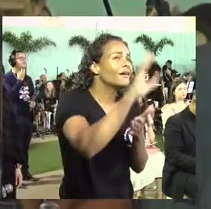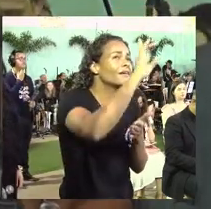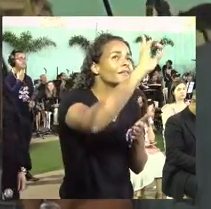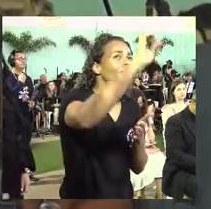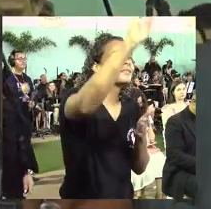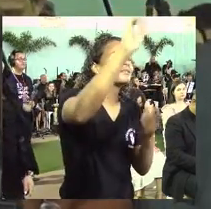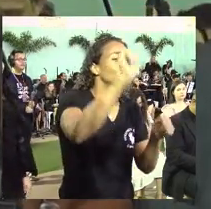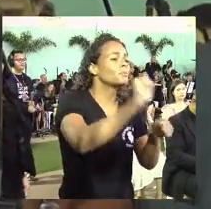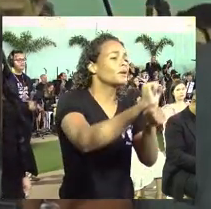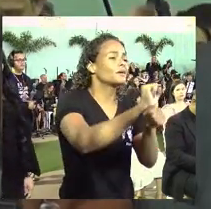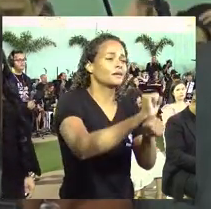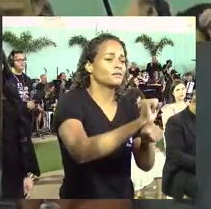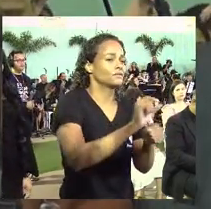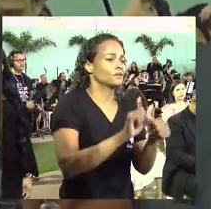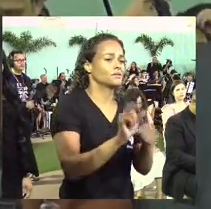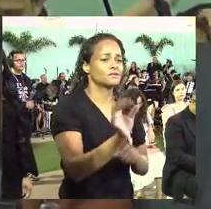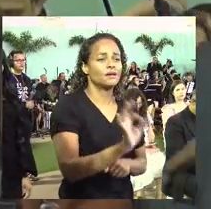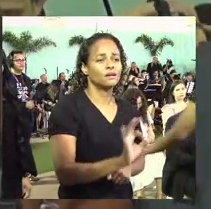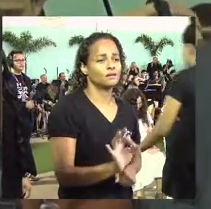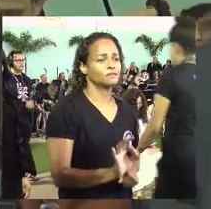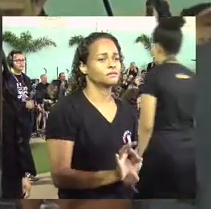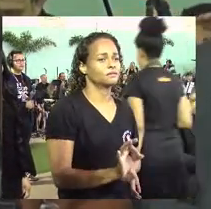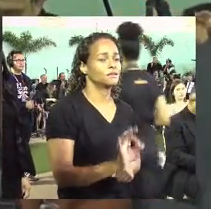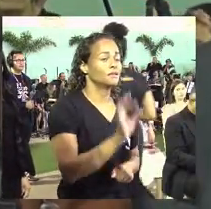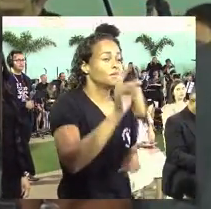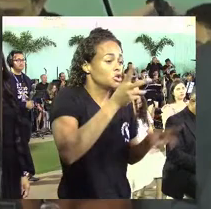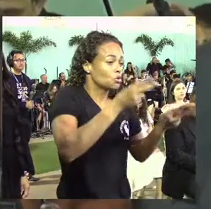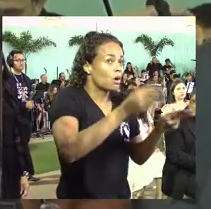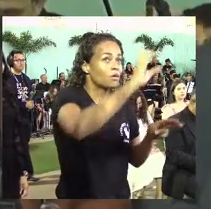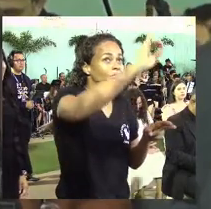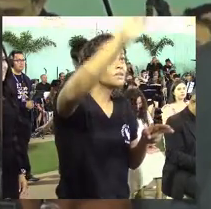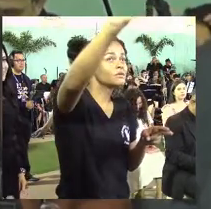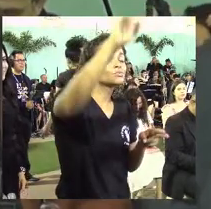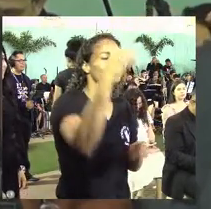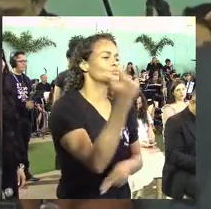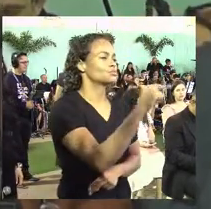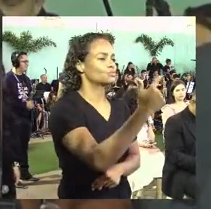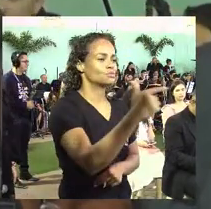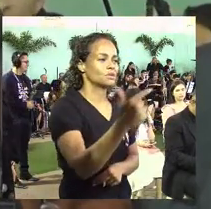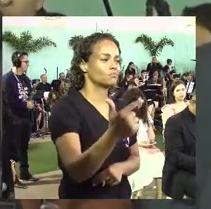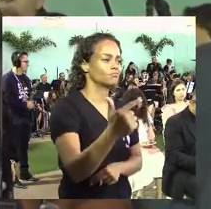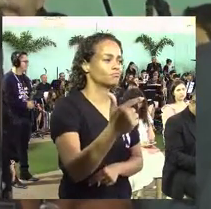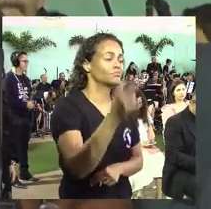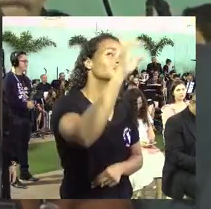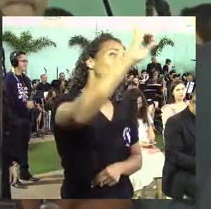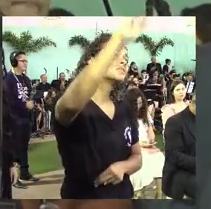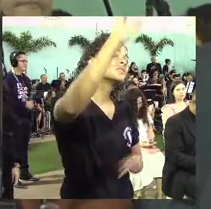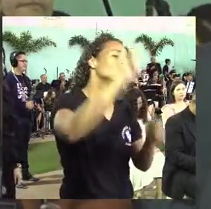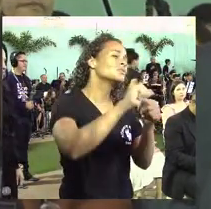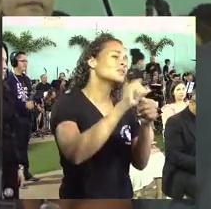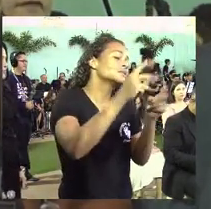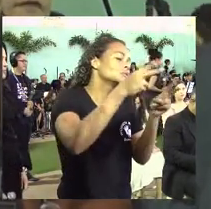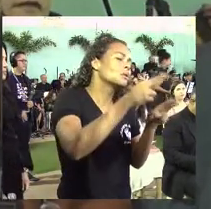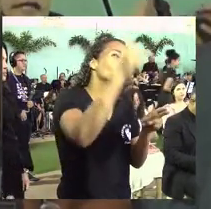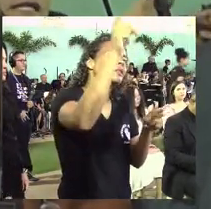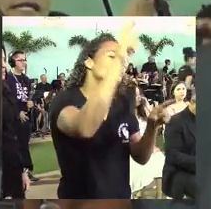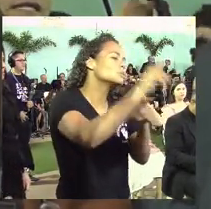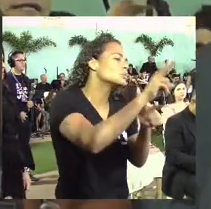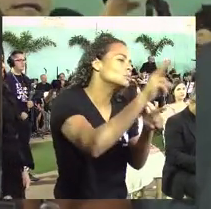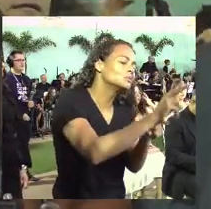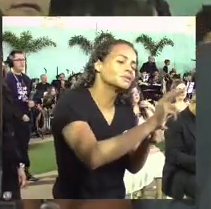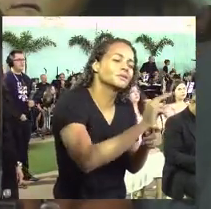ser incomparável incomparável a ele aquilo que ele faz na nossa vida a maneira que ele guarda